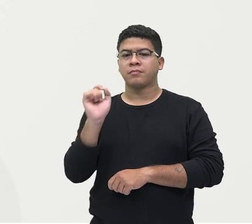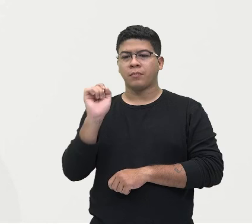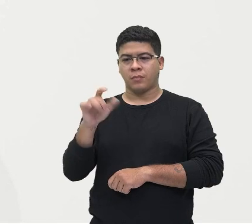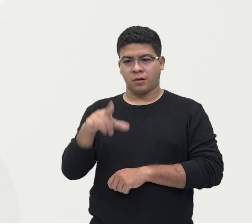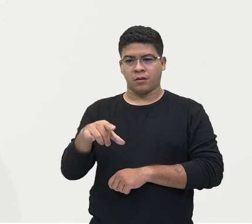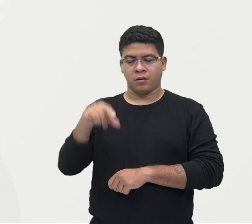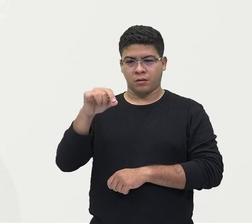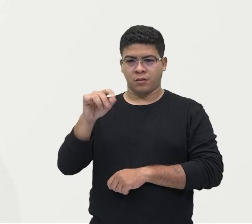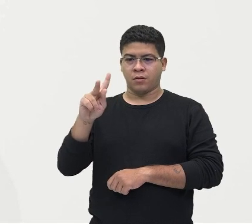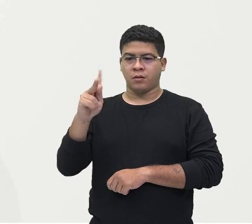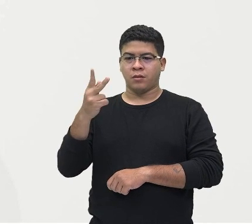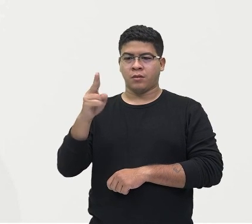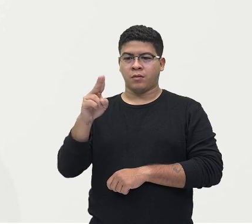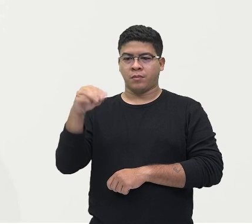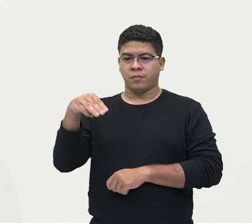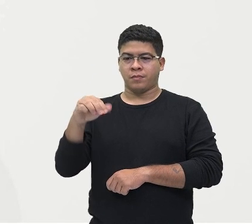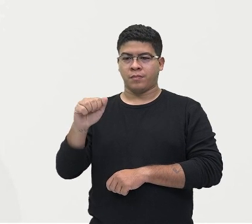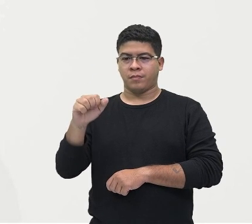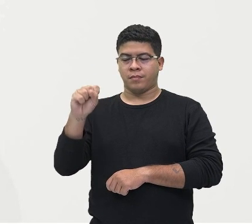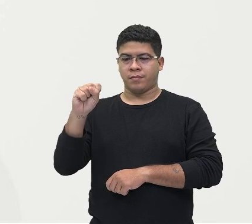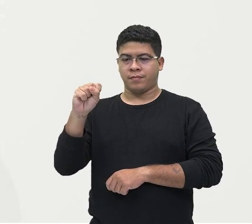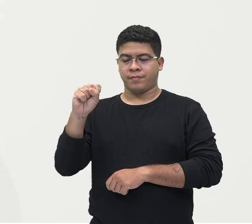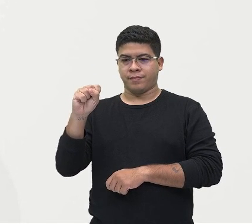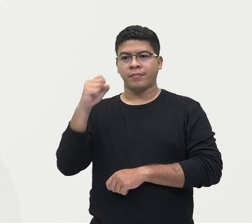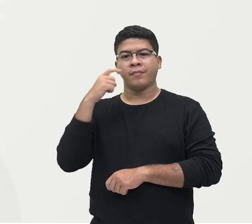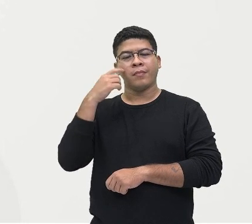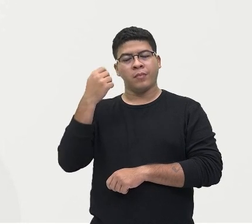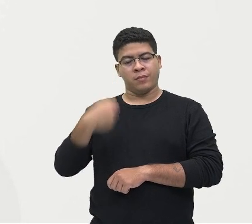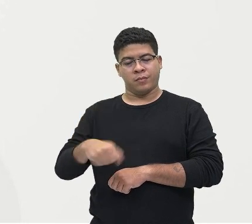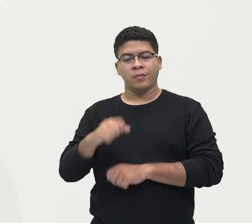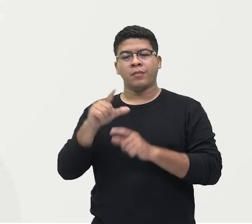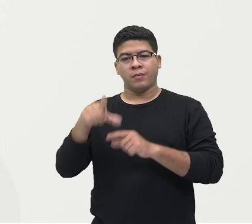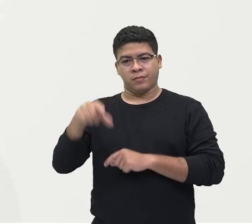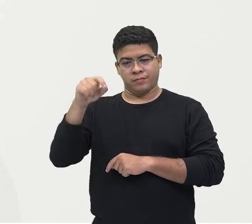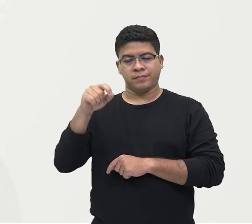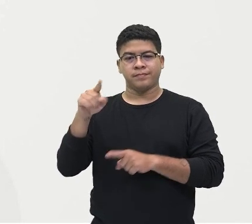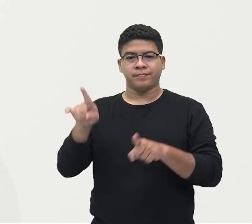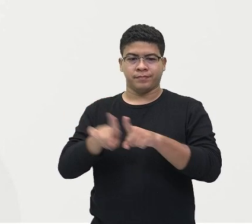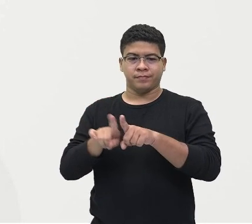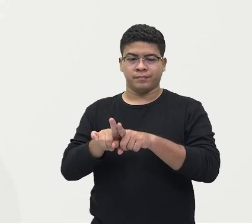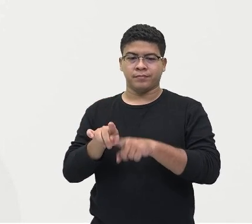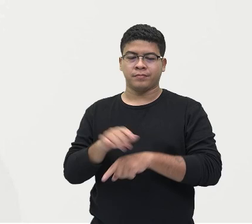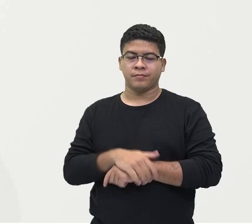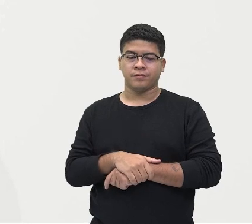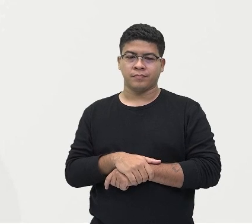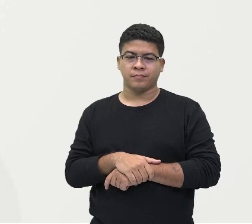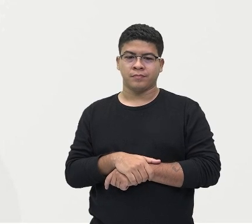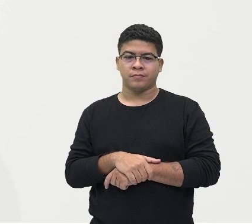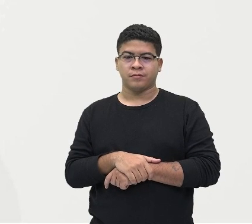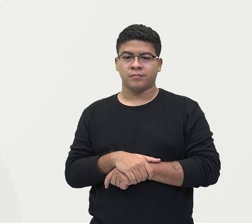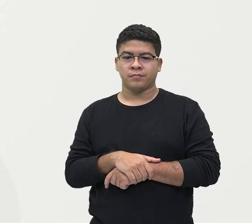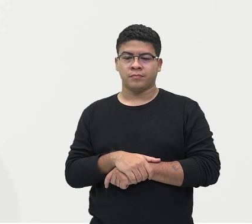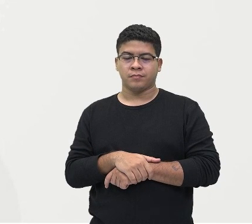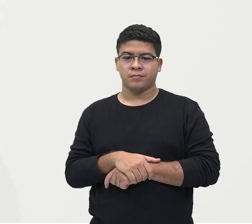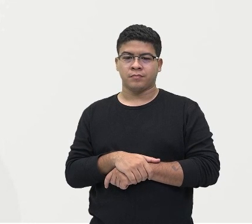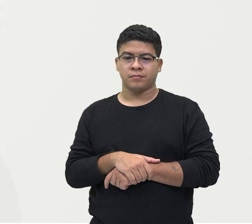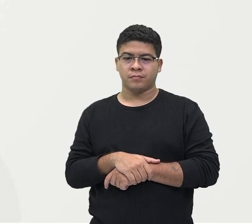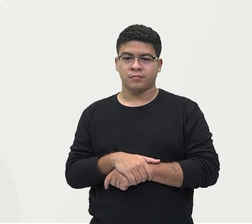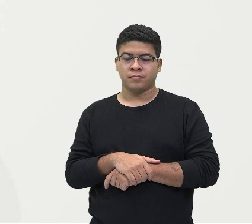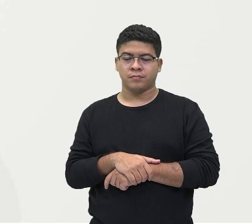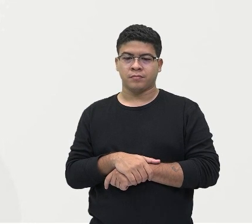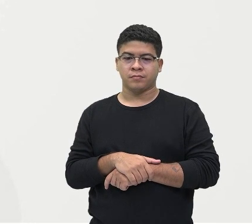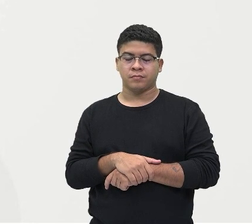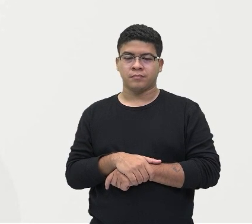certo? Então, when it comes to driving, é relacionado